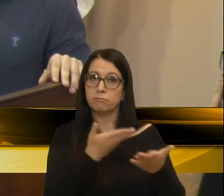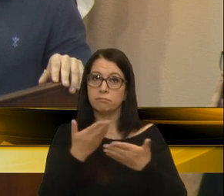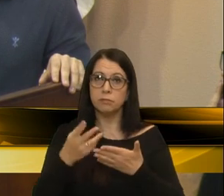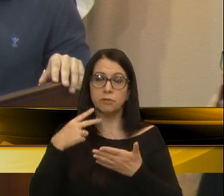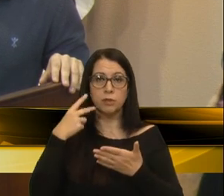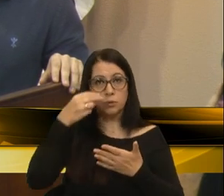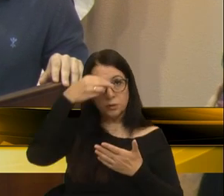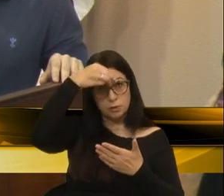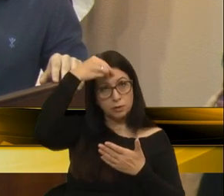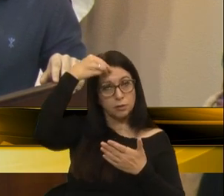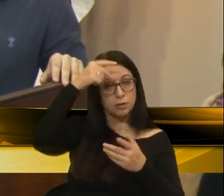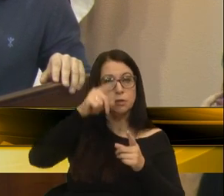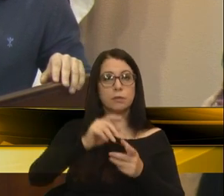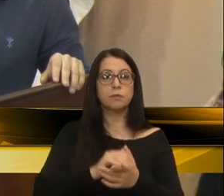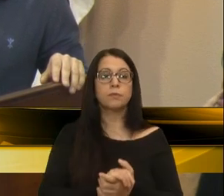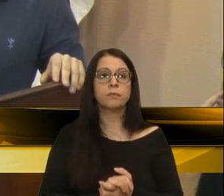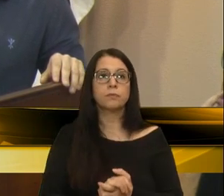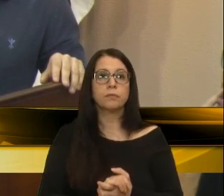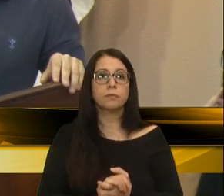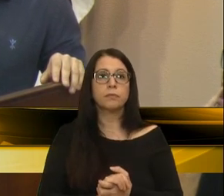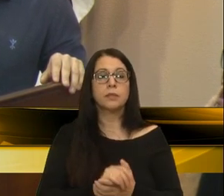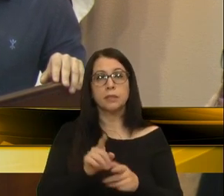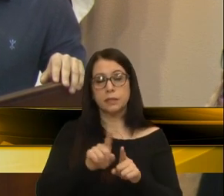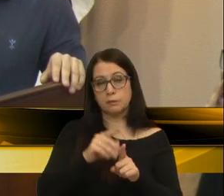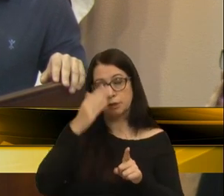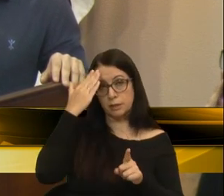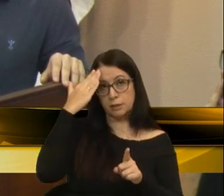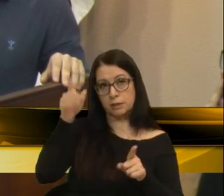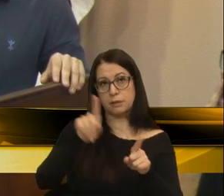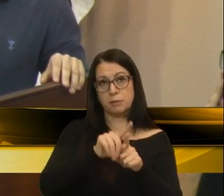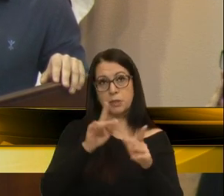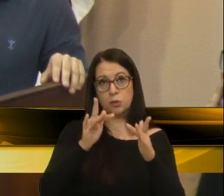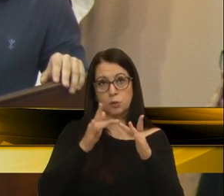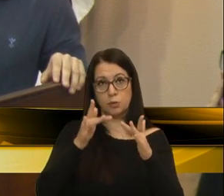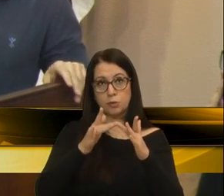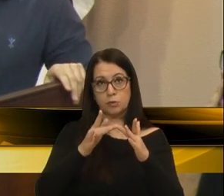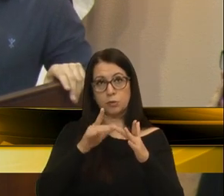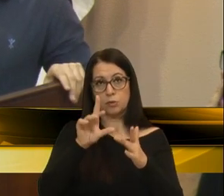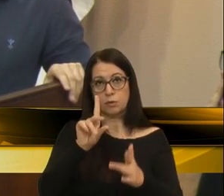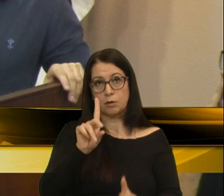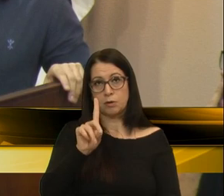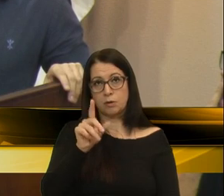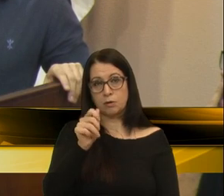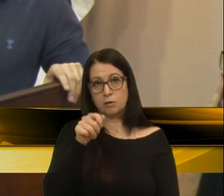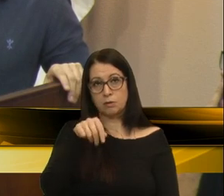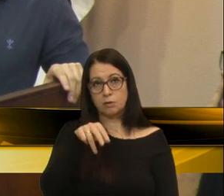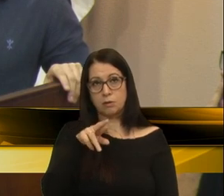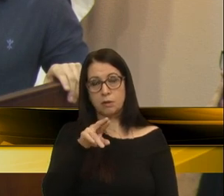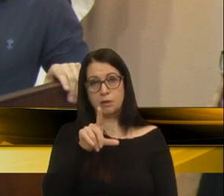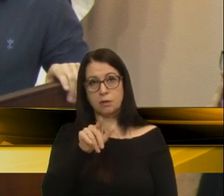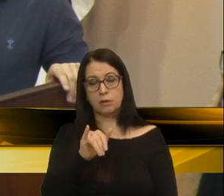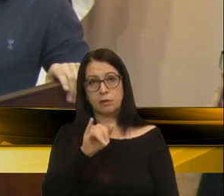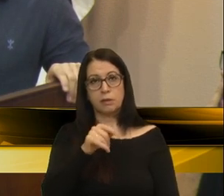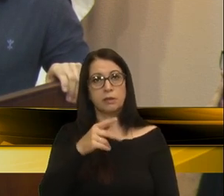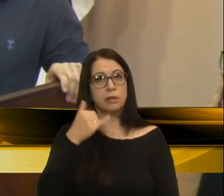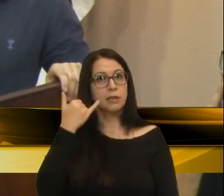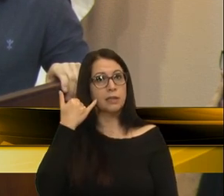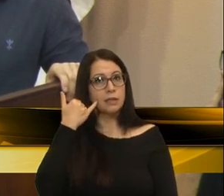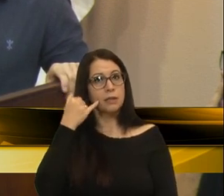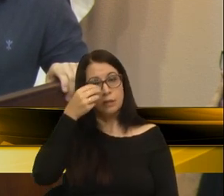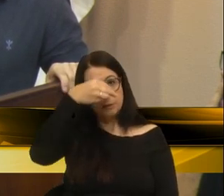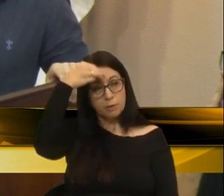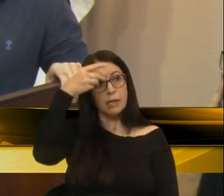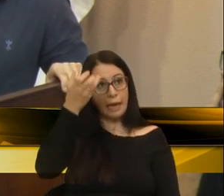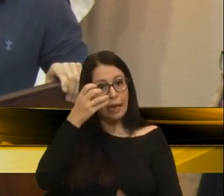Vereador Kiko, quero lhe agradecer pelo contato que o senhor teve com o Darley, brigou com o Darley, porque ele disse que o vereador Kiko ligou aqui brigando, que ele